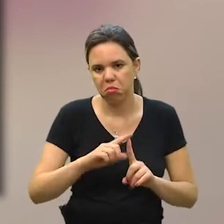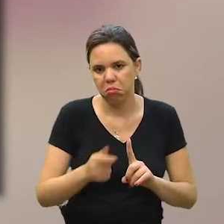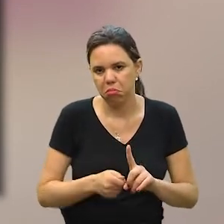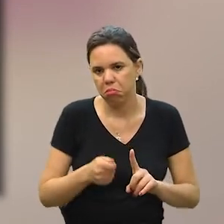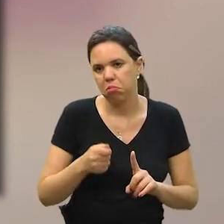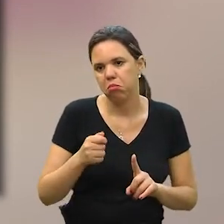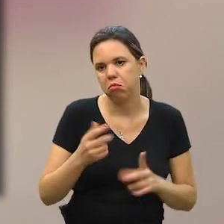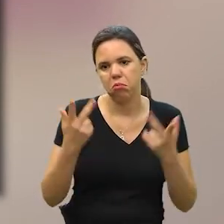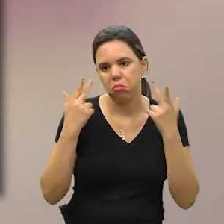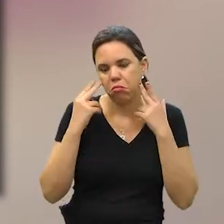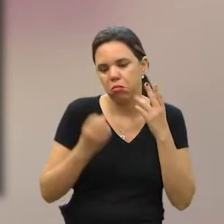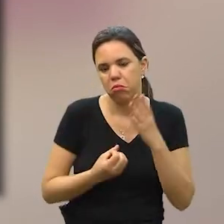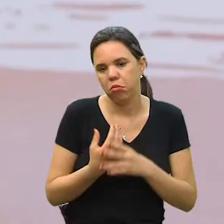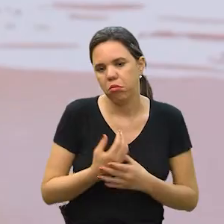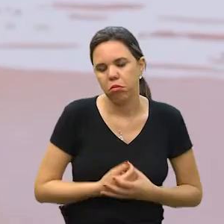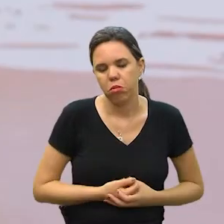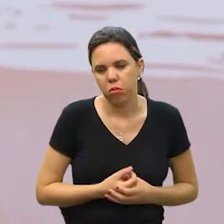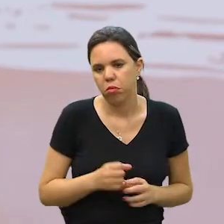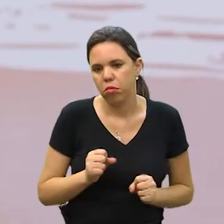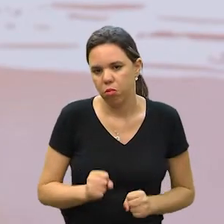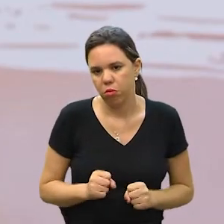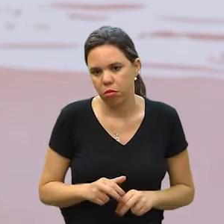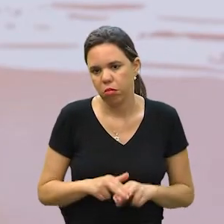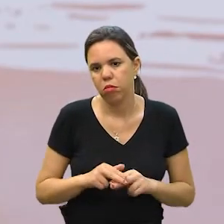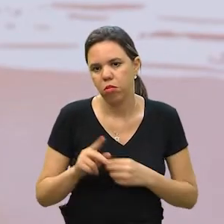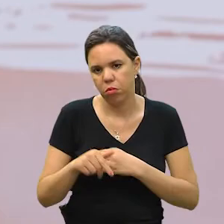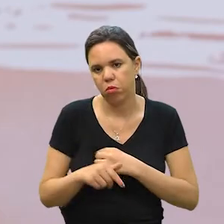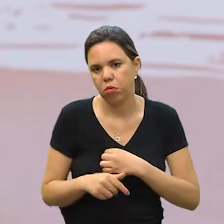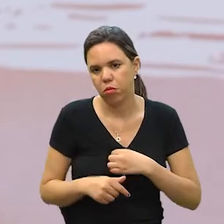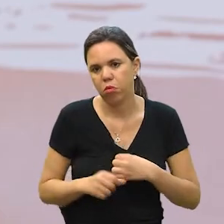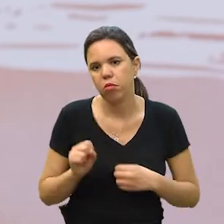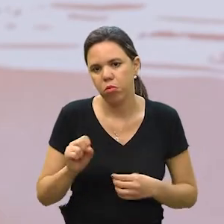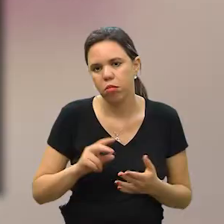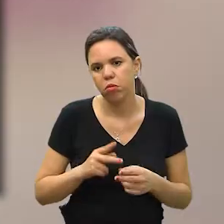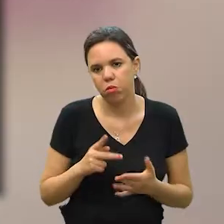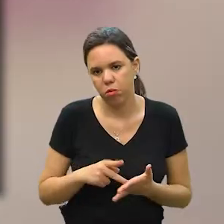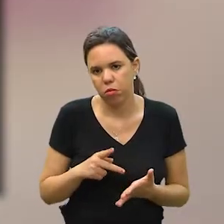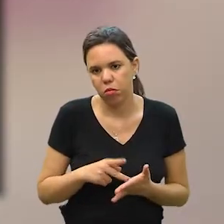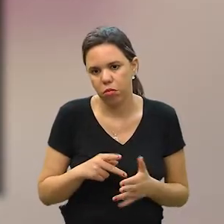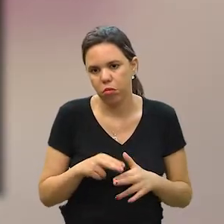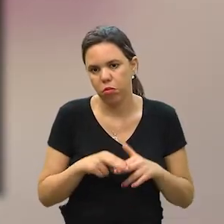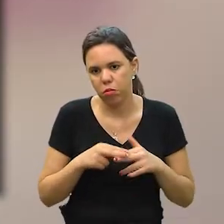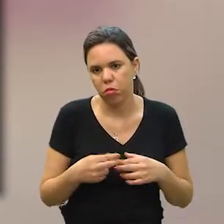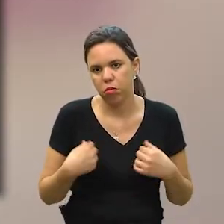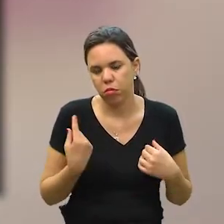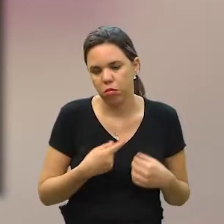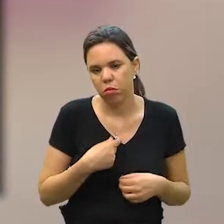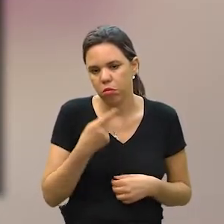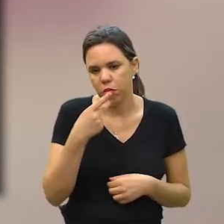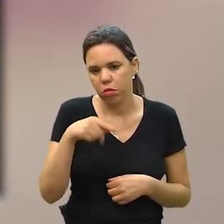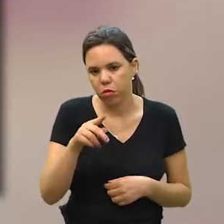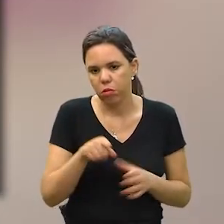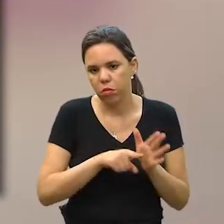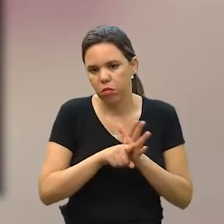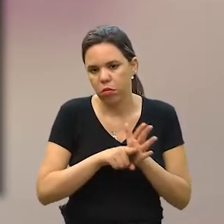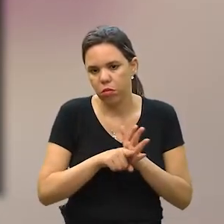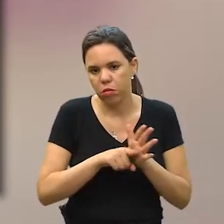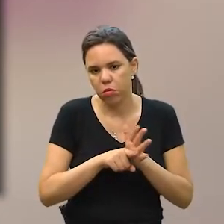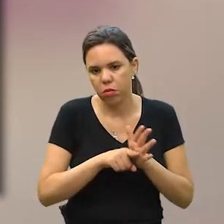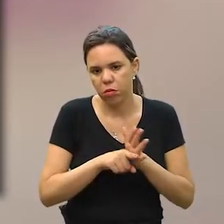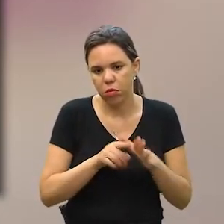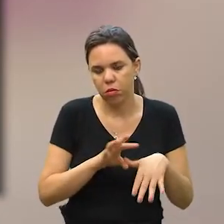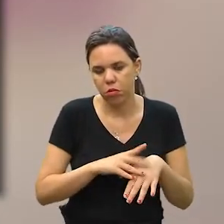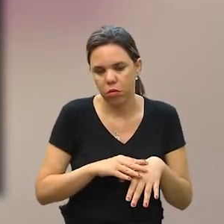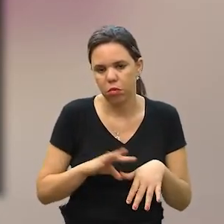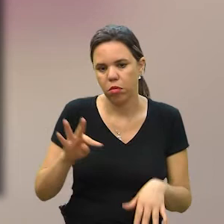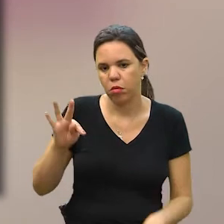de repetição, não é? Esse pode ser um dos motivos, então. Pode ser uma das causas, né, que a gente vá pesquisar